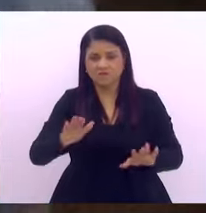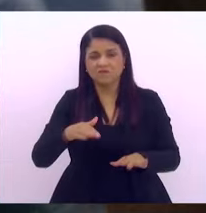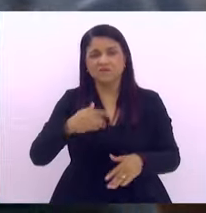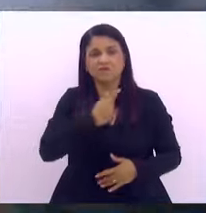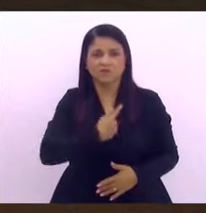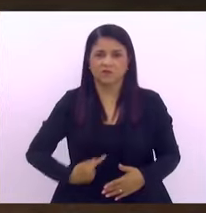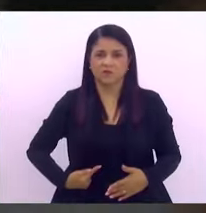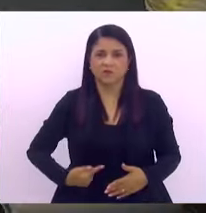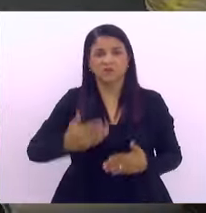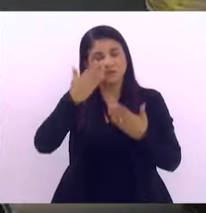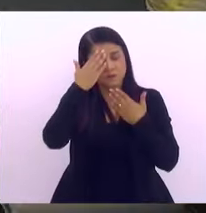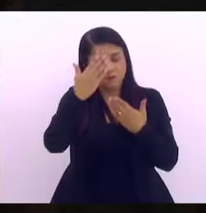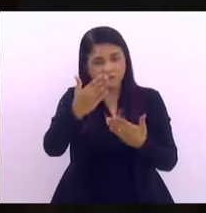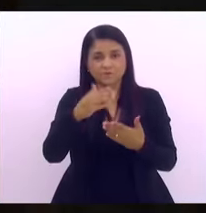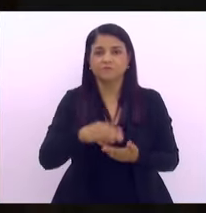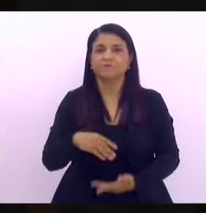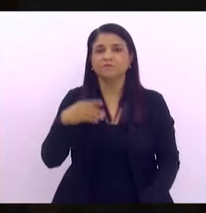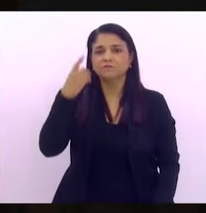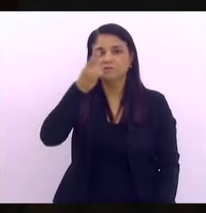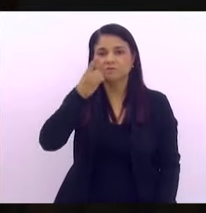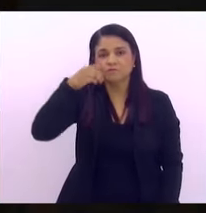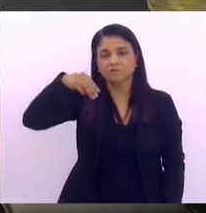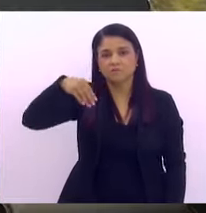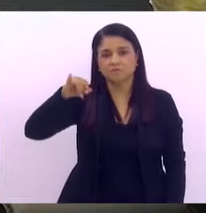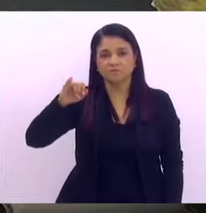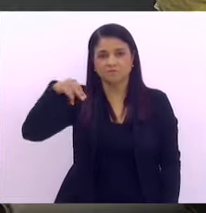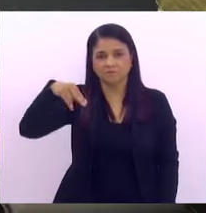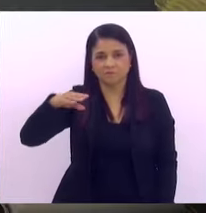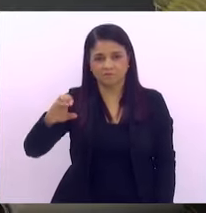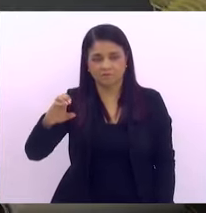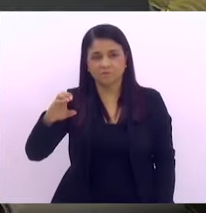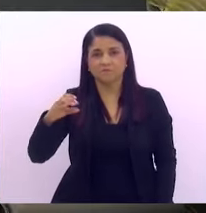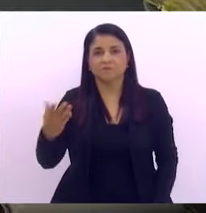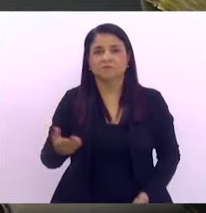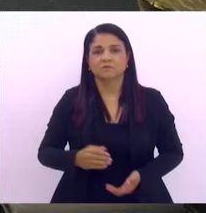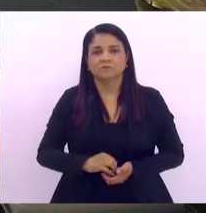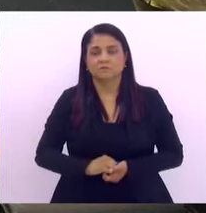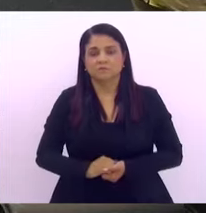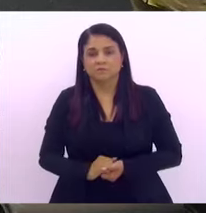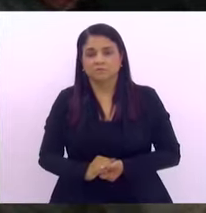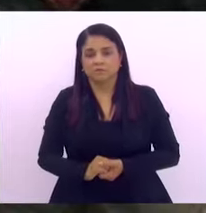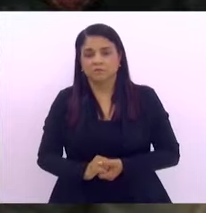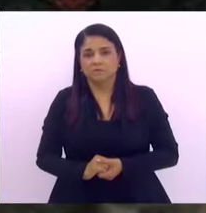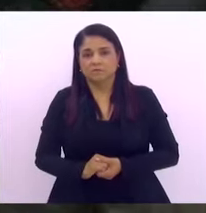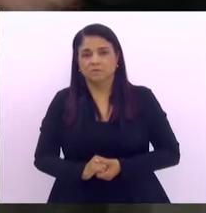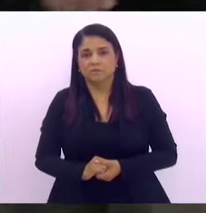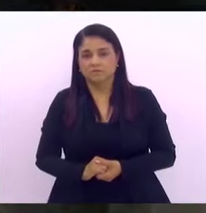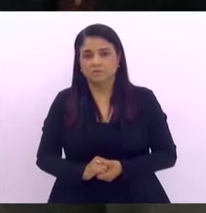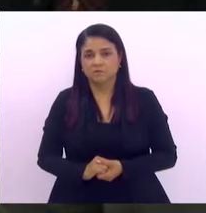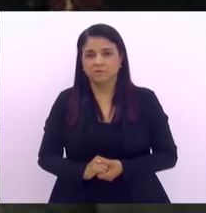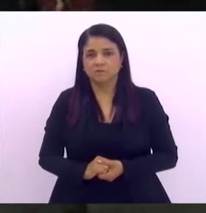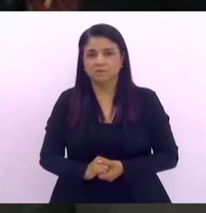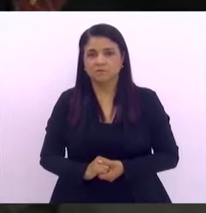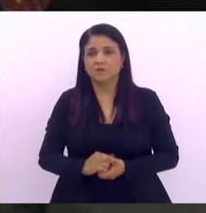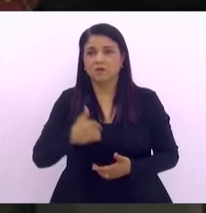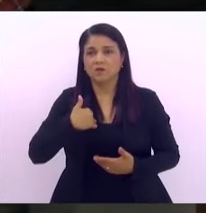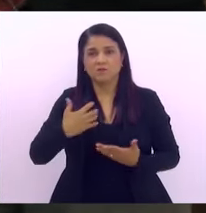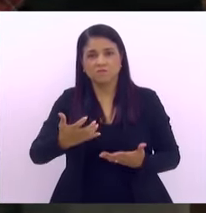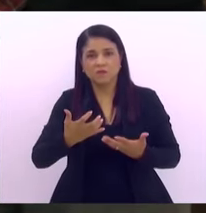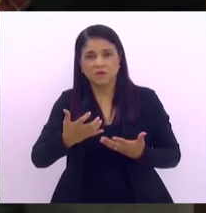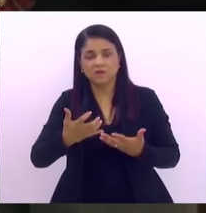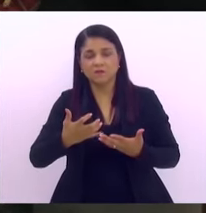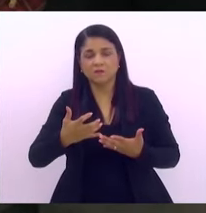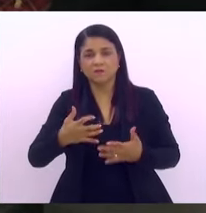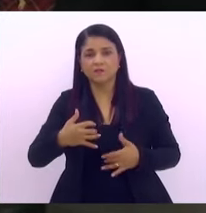Obrigado, Pobel. Presidente, deputado Mink. É rápido. Presidente, eu queria aqui manifestar uma